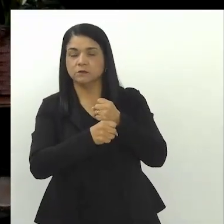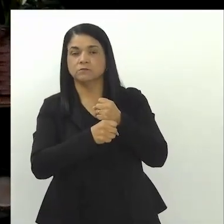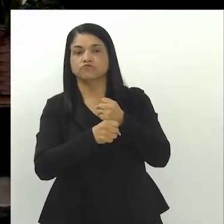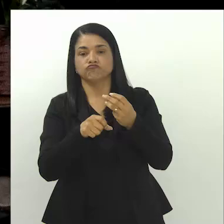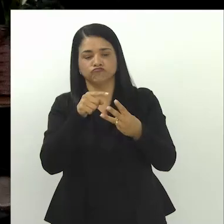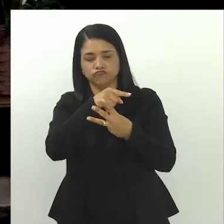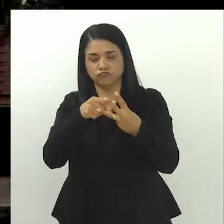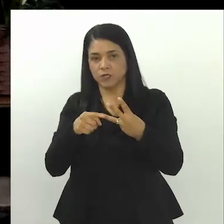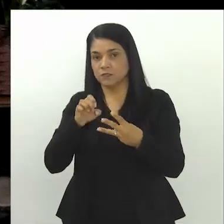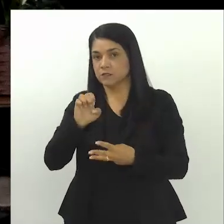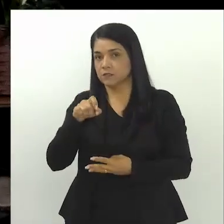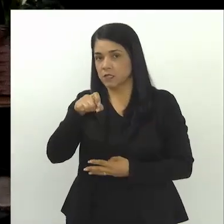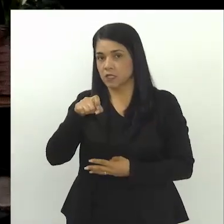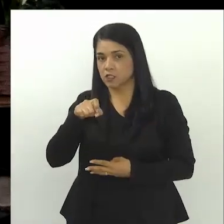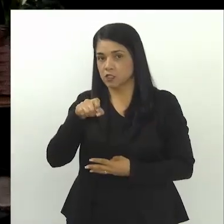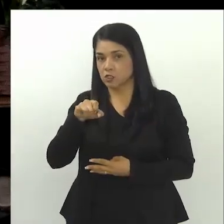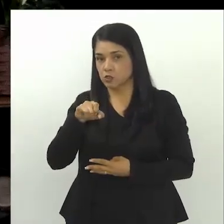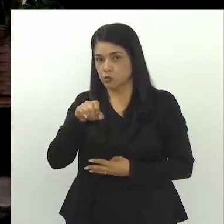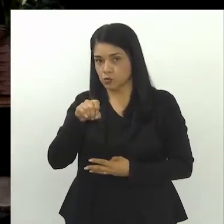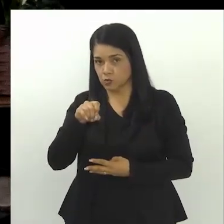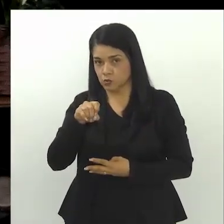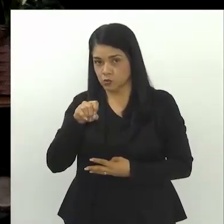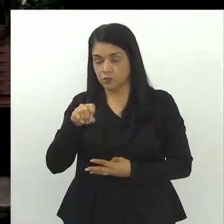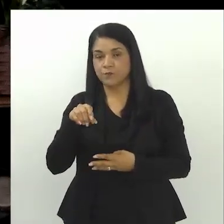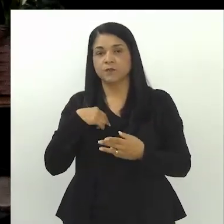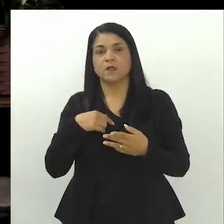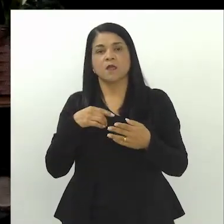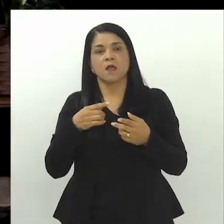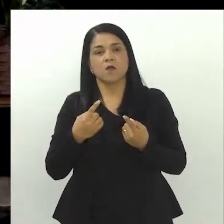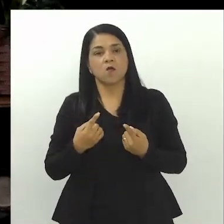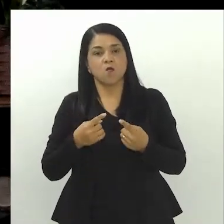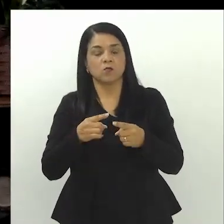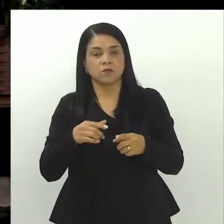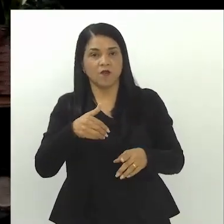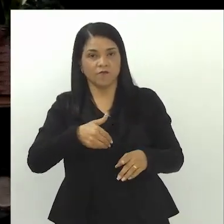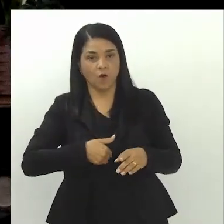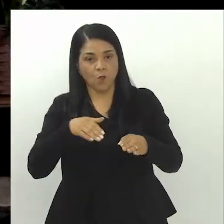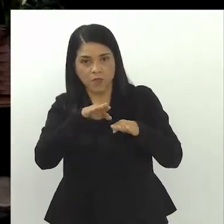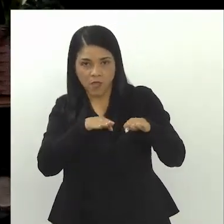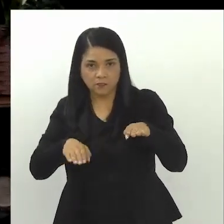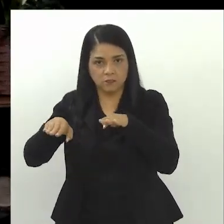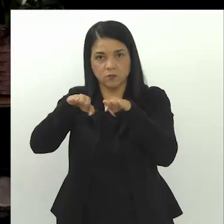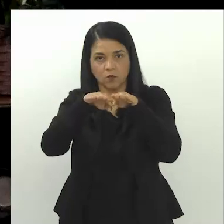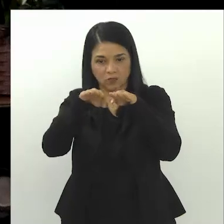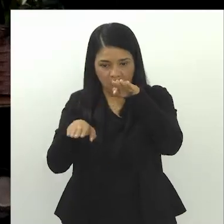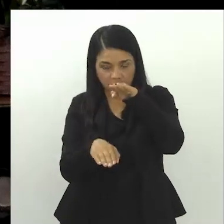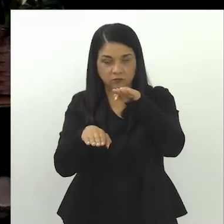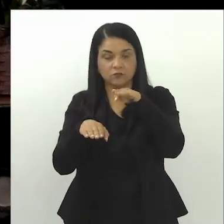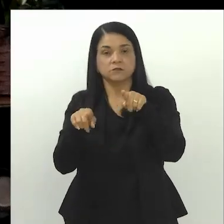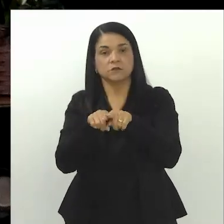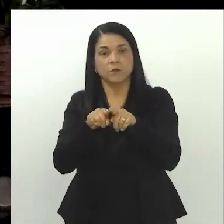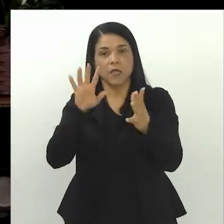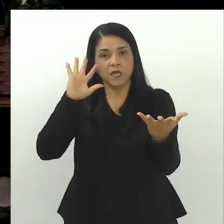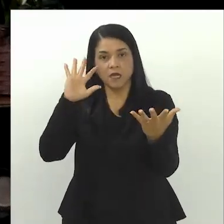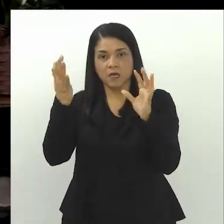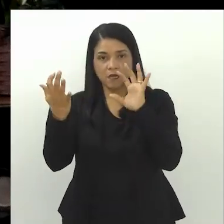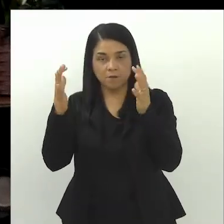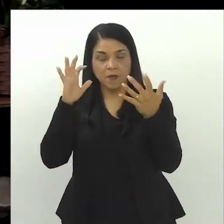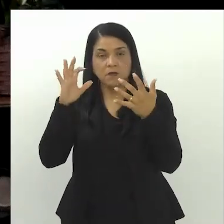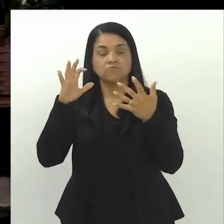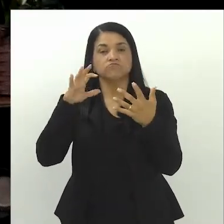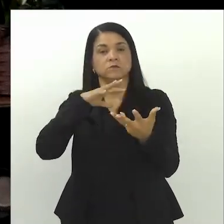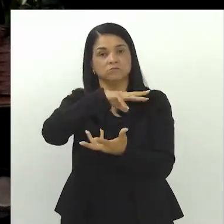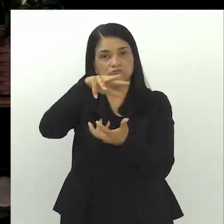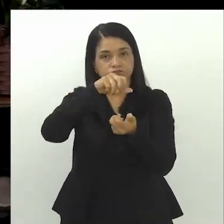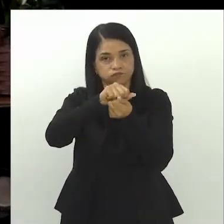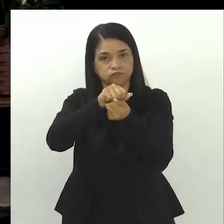passado, trazendo esses 3 grandes eixos, o combate à fome, à pobreza e à desigualdade, sustentabilidade, mudanças do clima